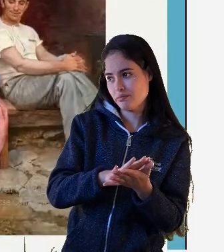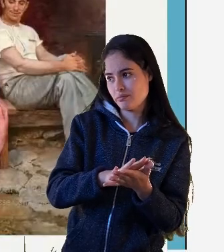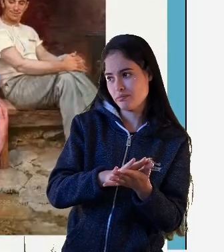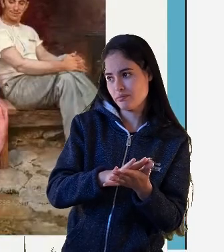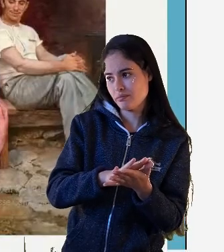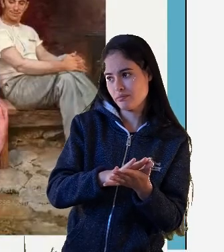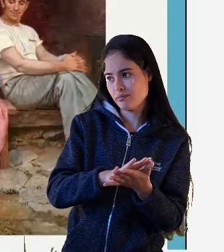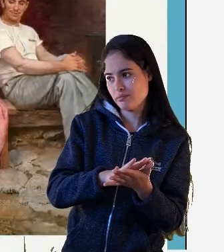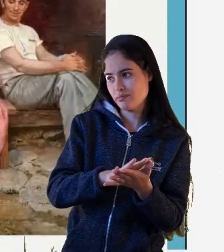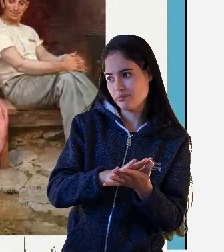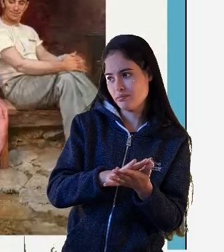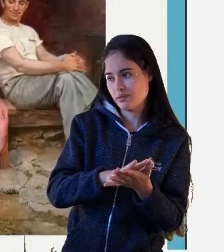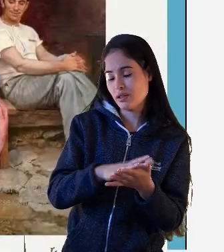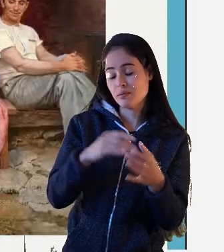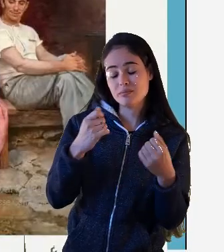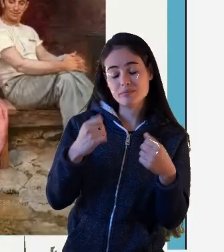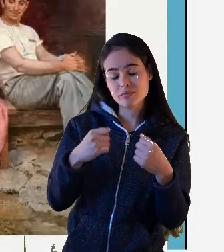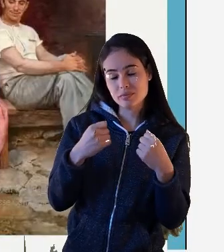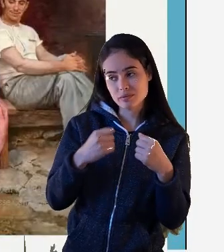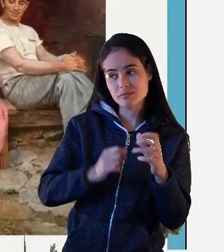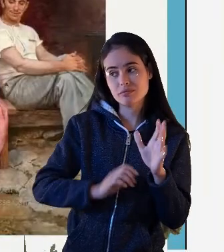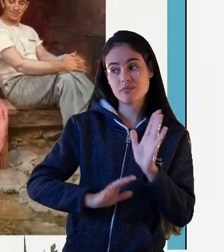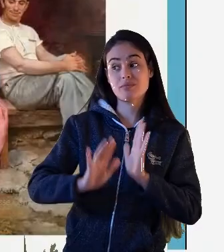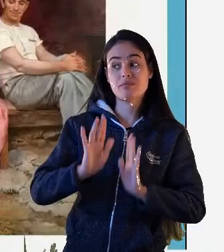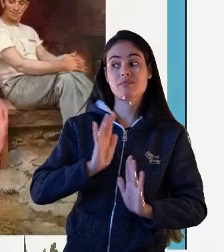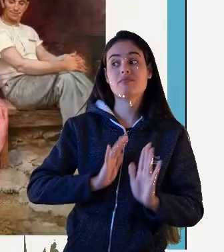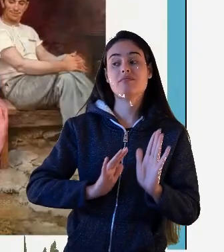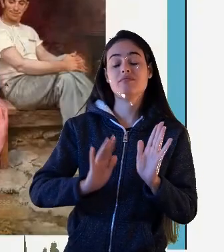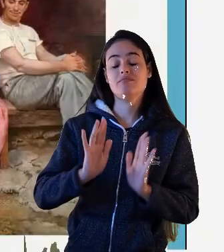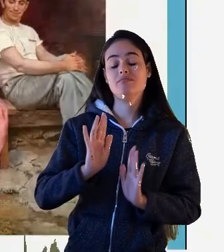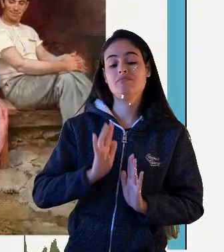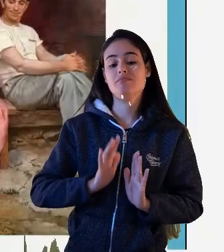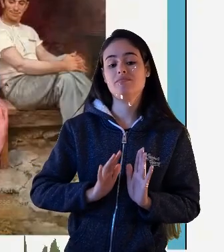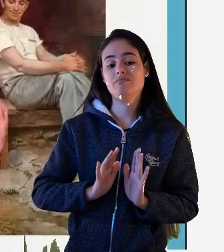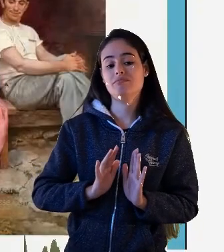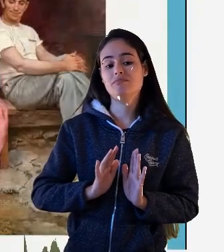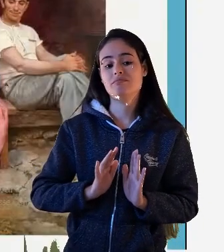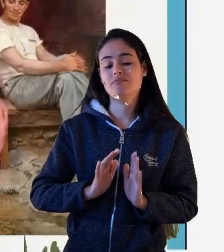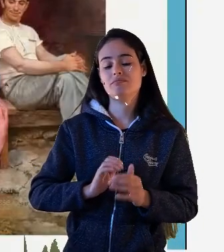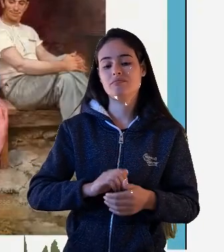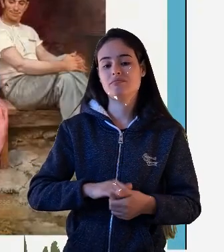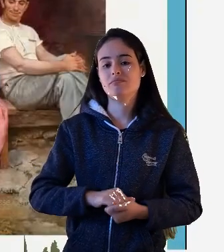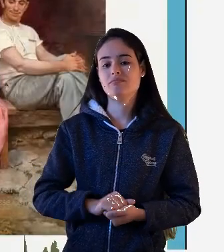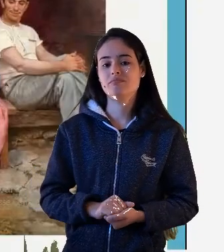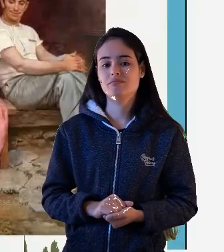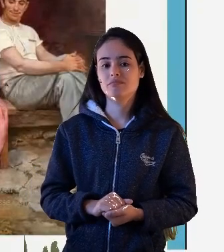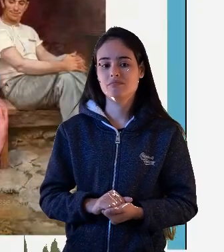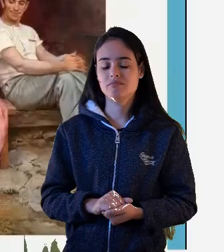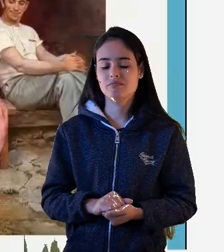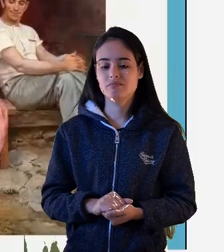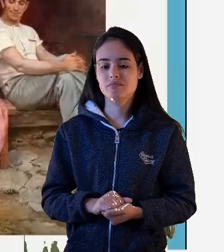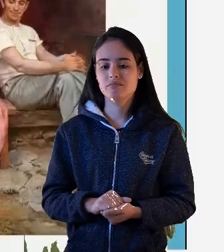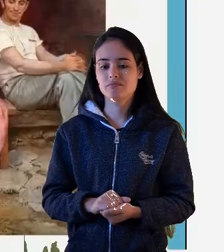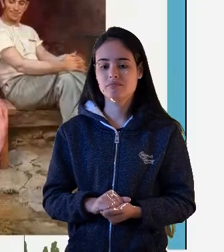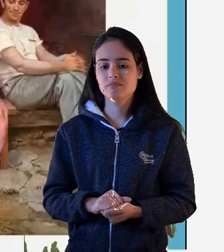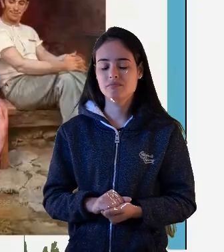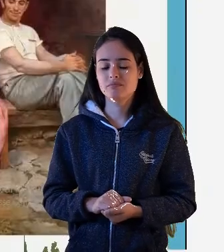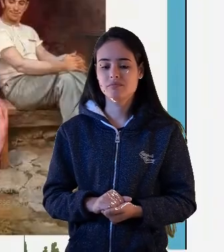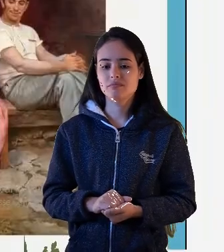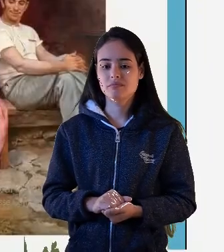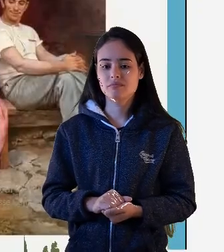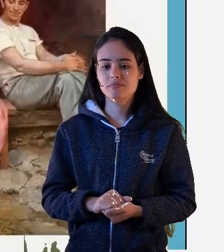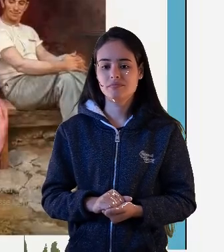é um quadro que representa a ideia do branqueamento, né, que foi muito difundida no século XIX, após a abolição